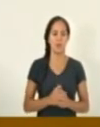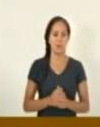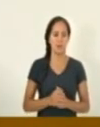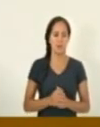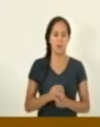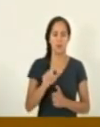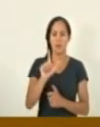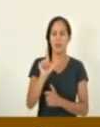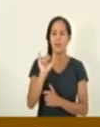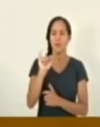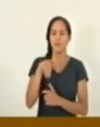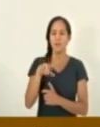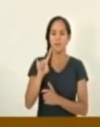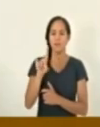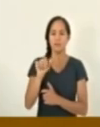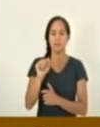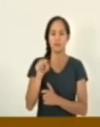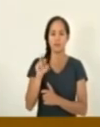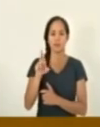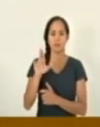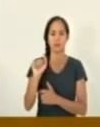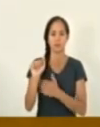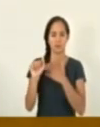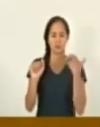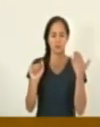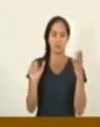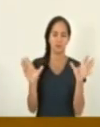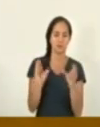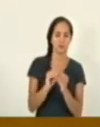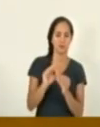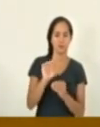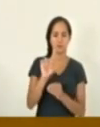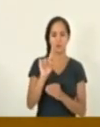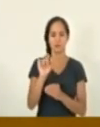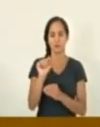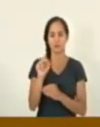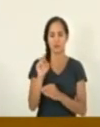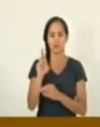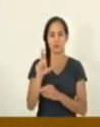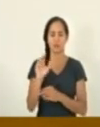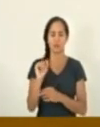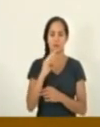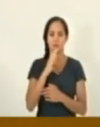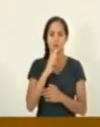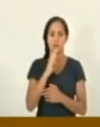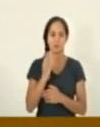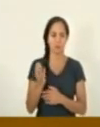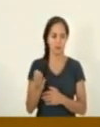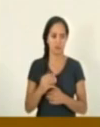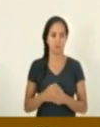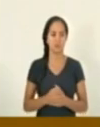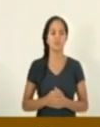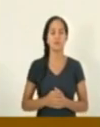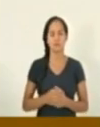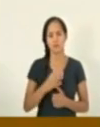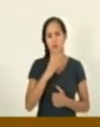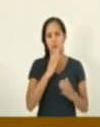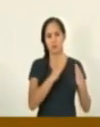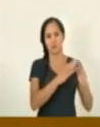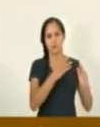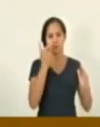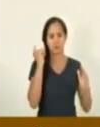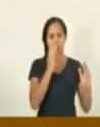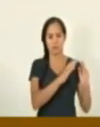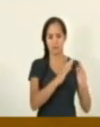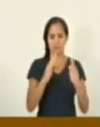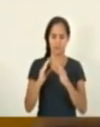Lindaura Portela Barbosa, mas sempre conhecida como Dalva, lá do Hospital Pedro Fontes, onde eu cheguei a morar, foi minha vizinha lá